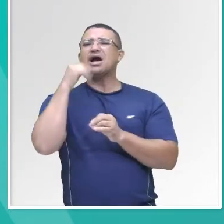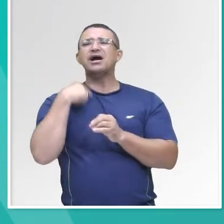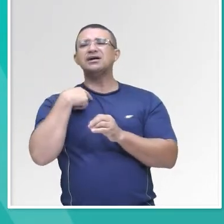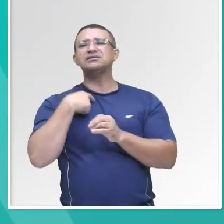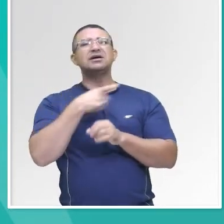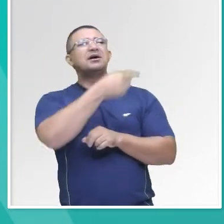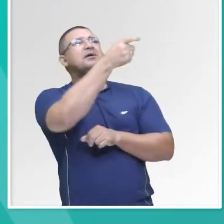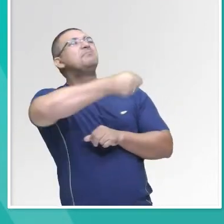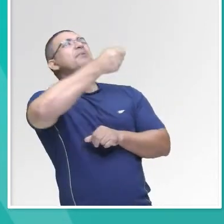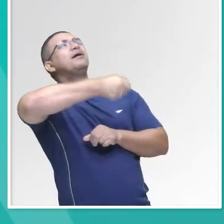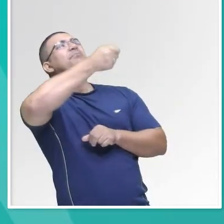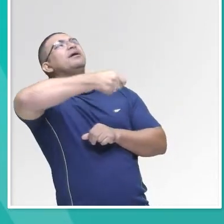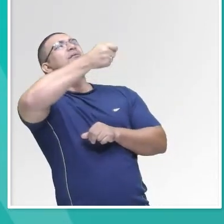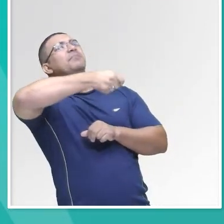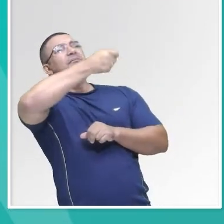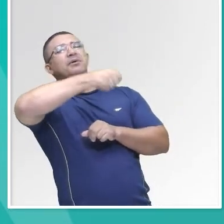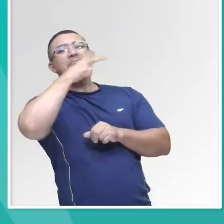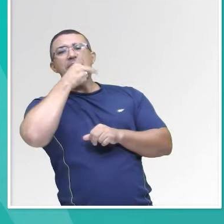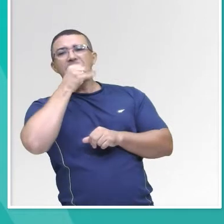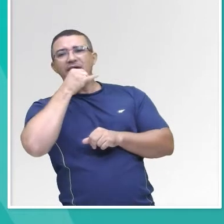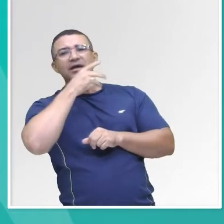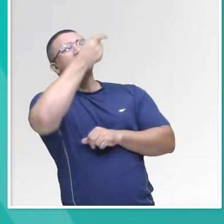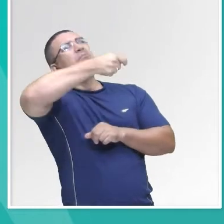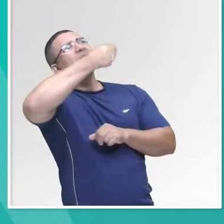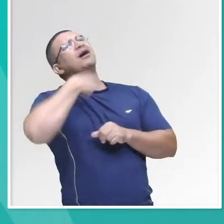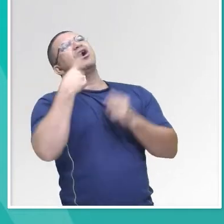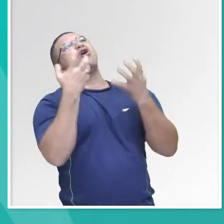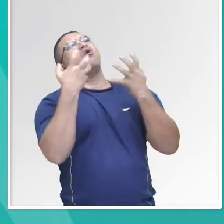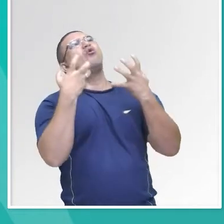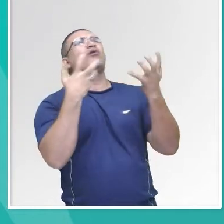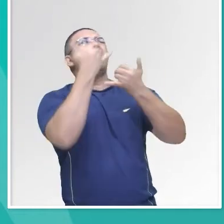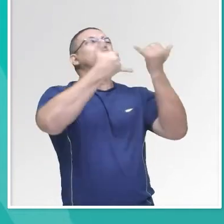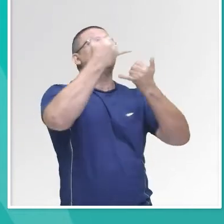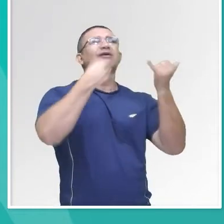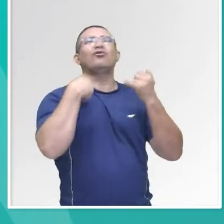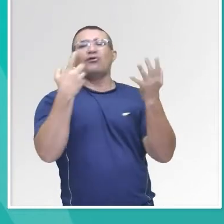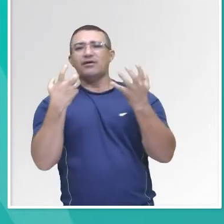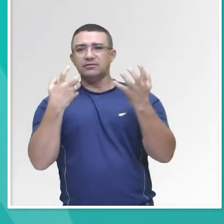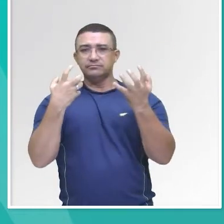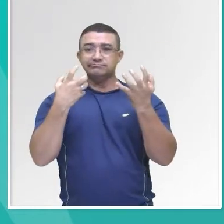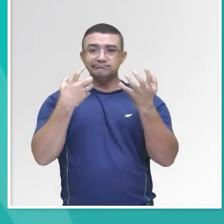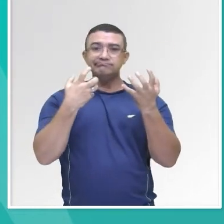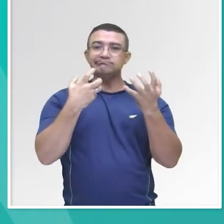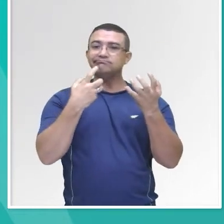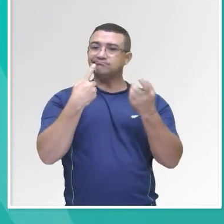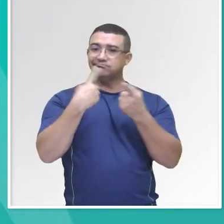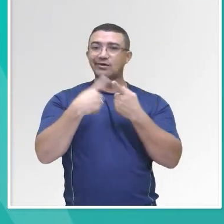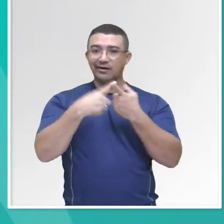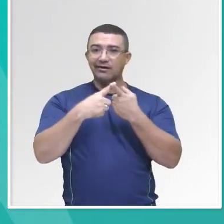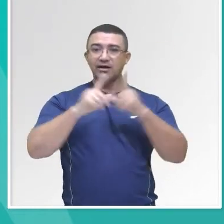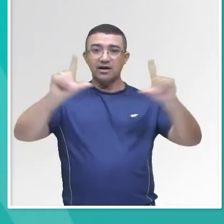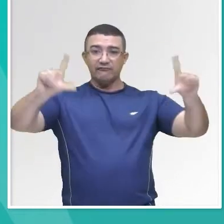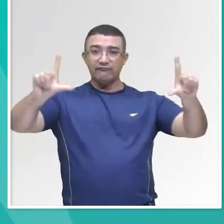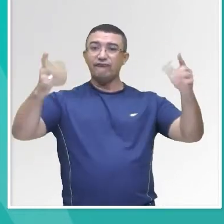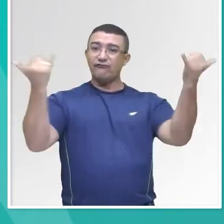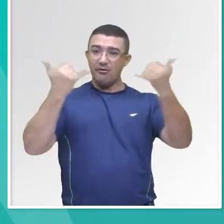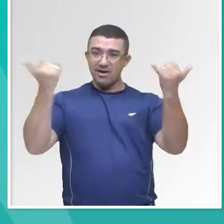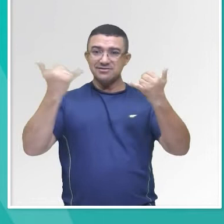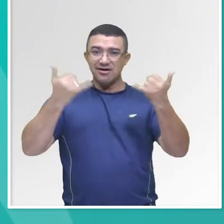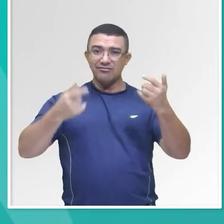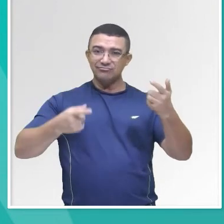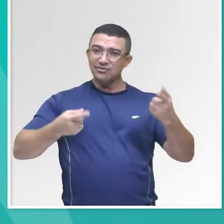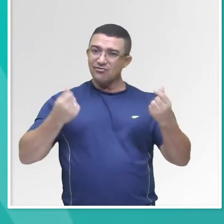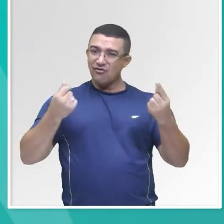aos jovens, aos filhos querer, né, as coisas. E muitas das vezes não é bom para a saúde, tá